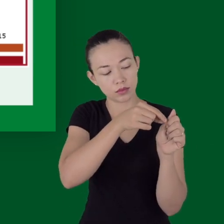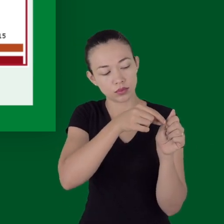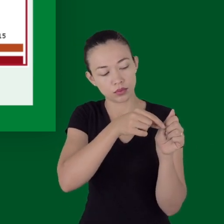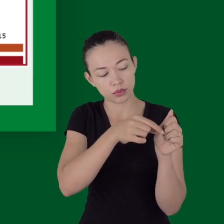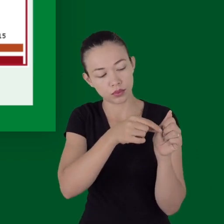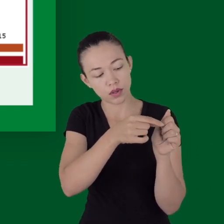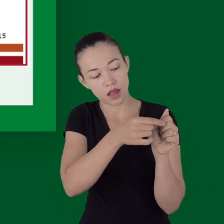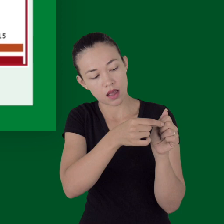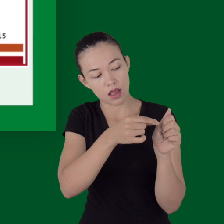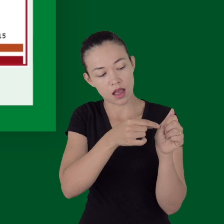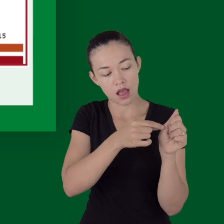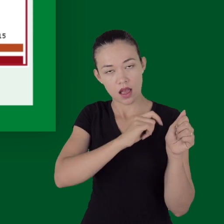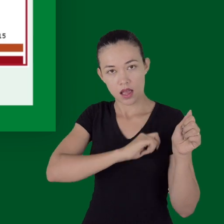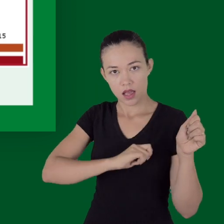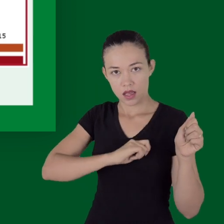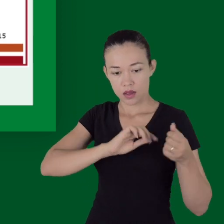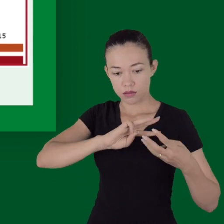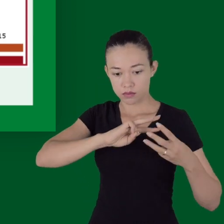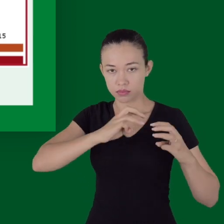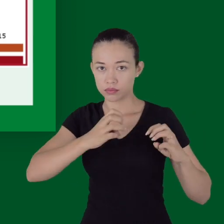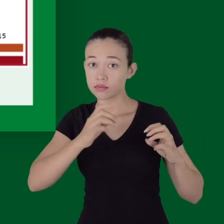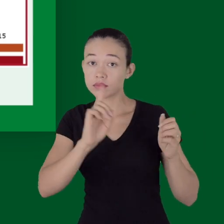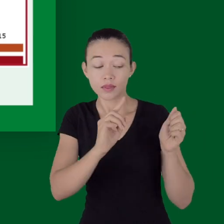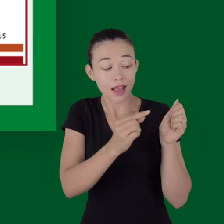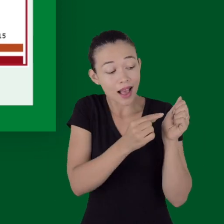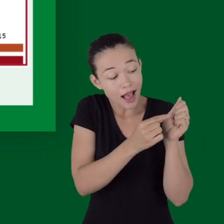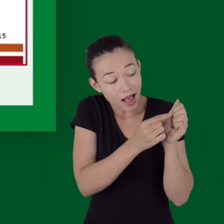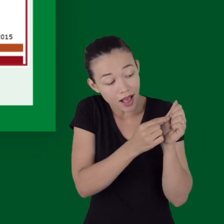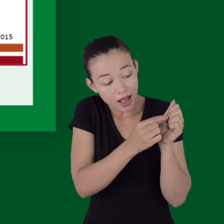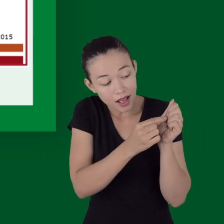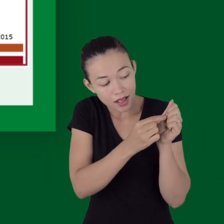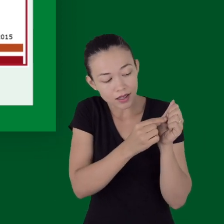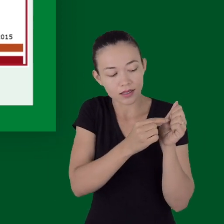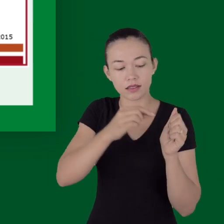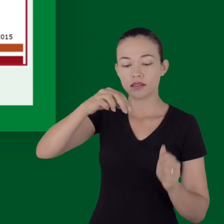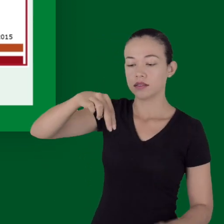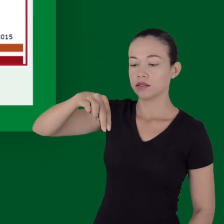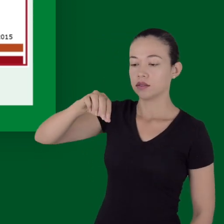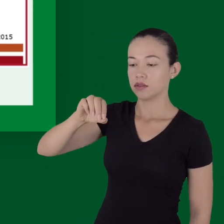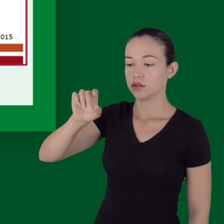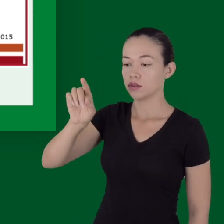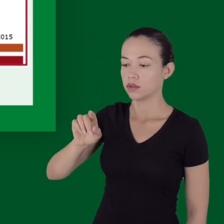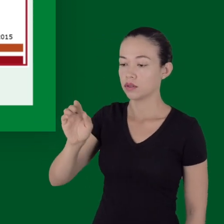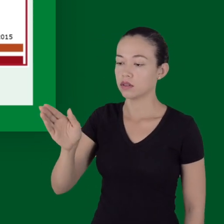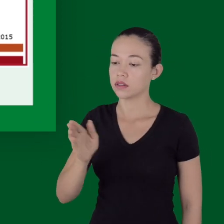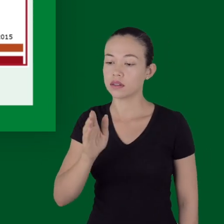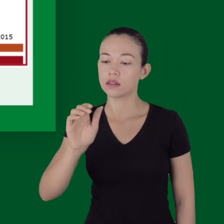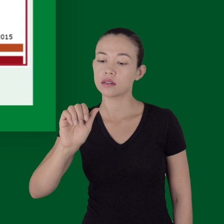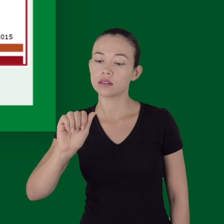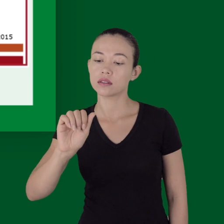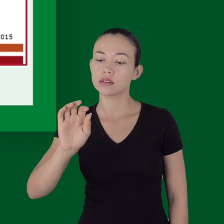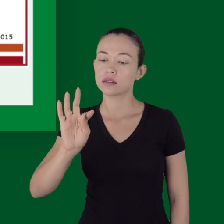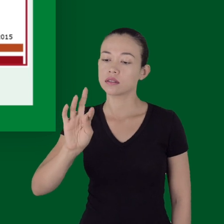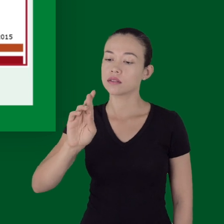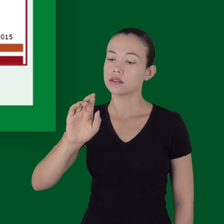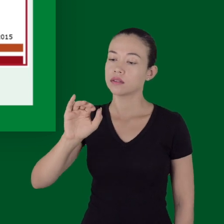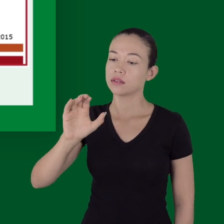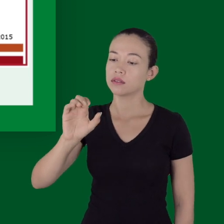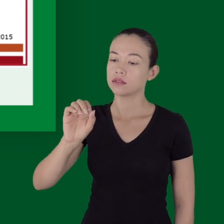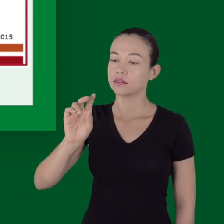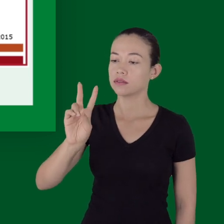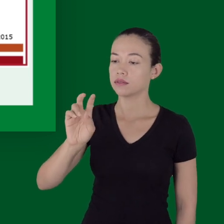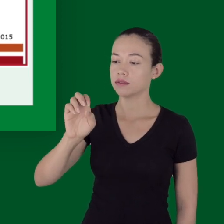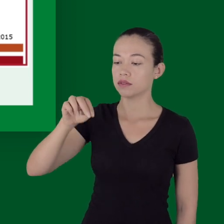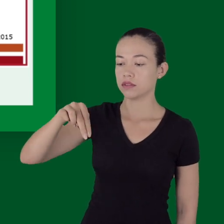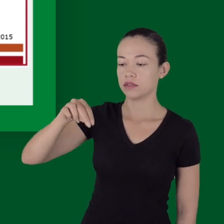para o nó atrioventricular, que está atrasado, na verdade. Dentro das bradiarritmias, a gente tem alguns tipos, né, que